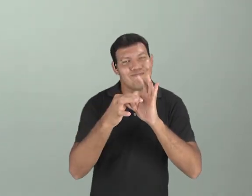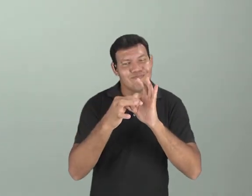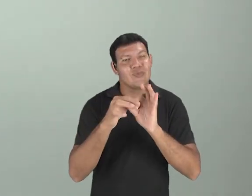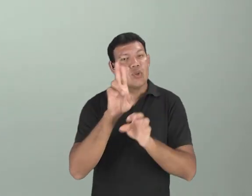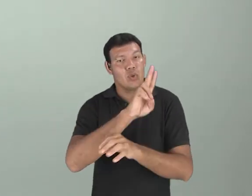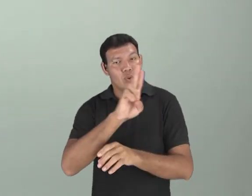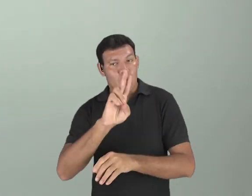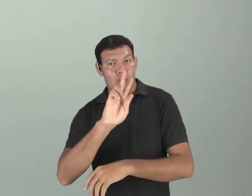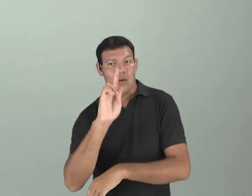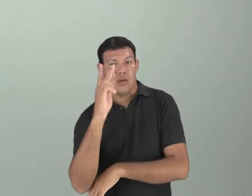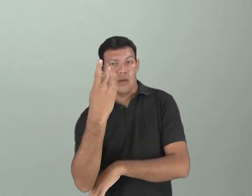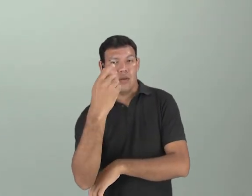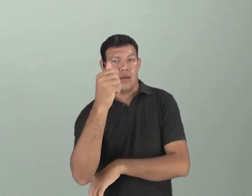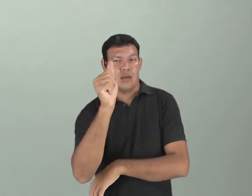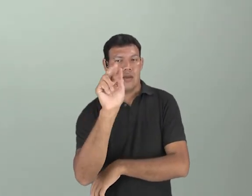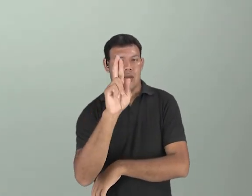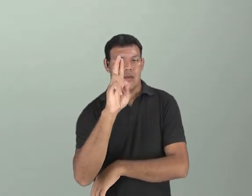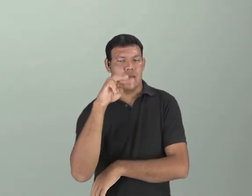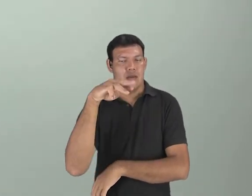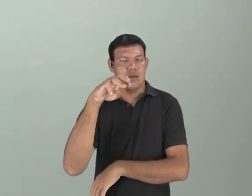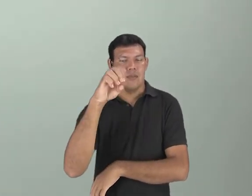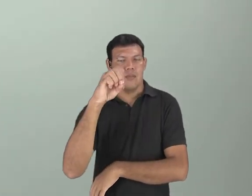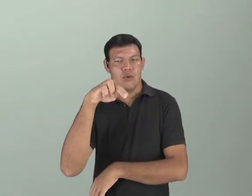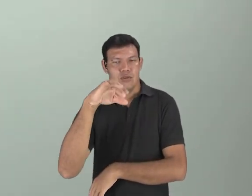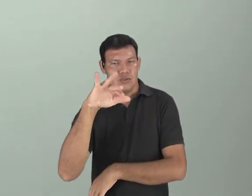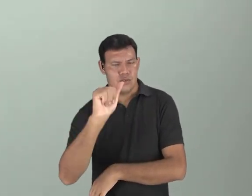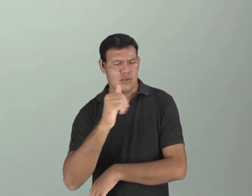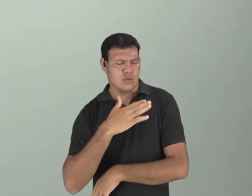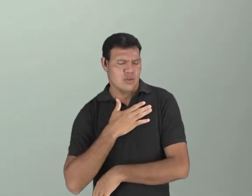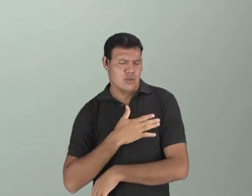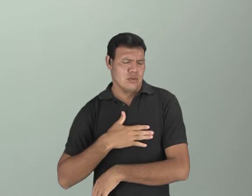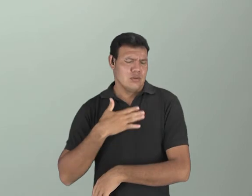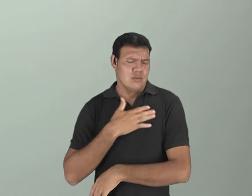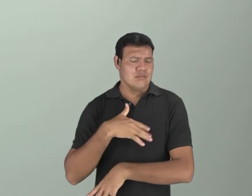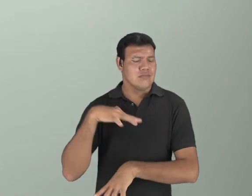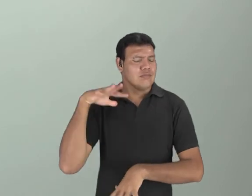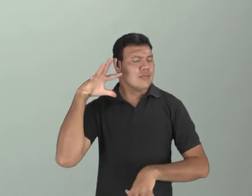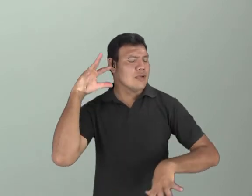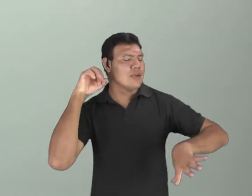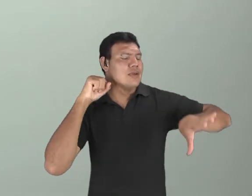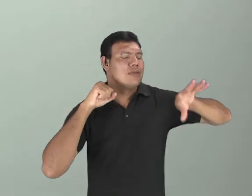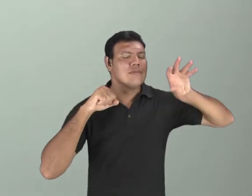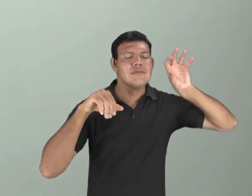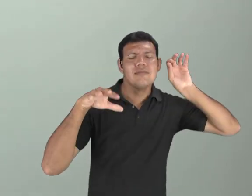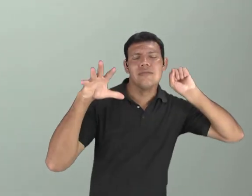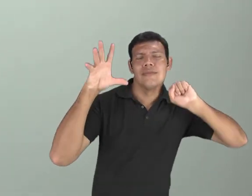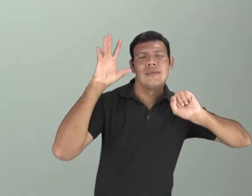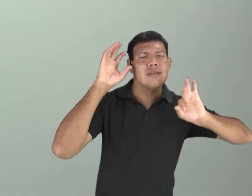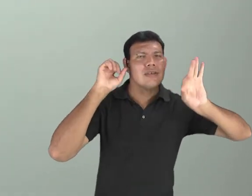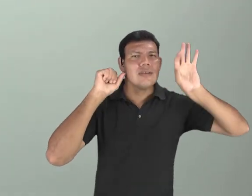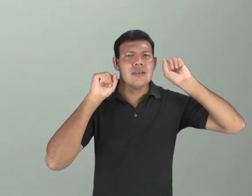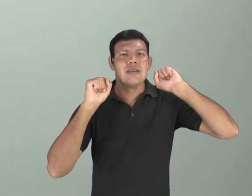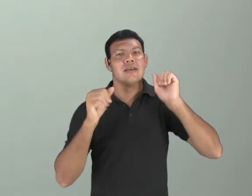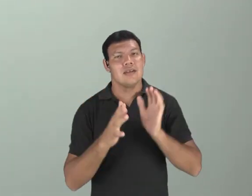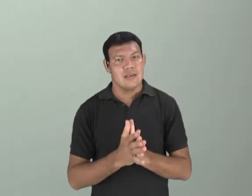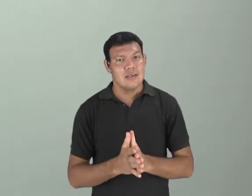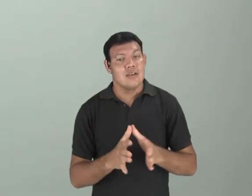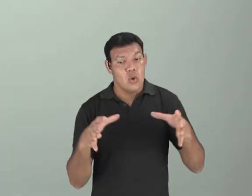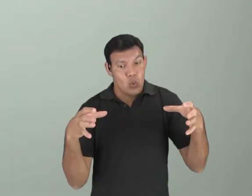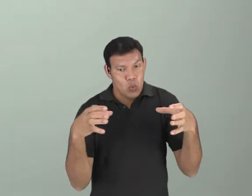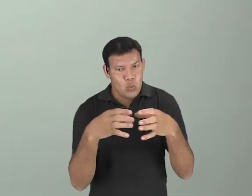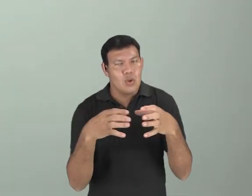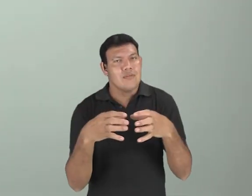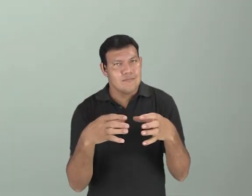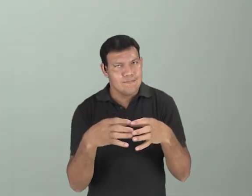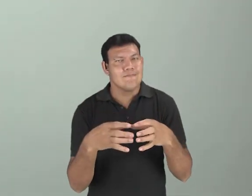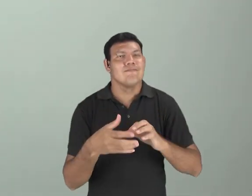harmonia e é gostosa de se ouvir. Então, melodia é uma sequência de sons, a harmonia já é um